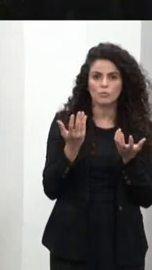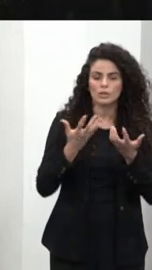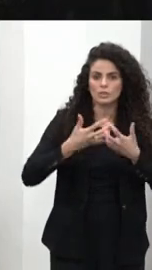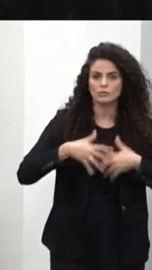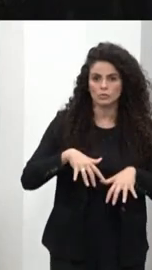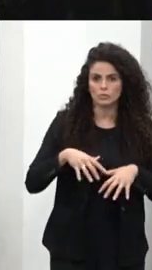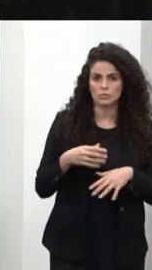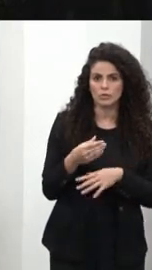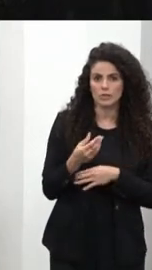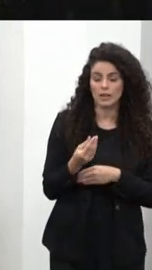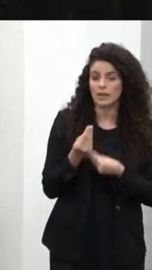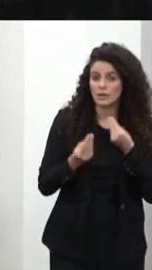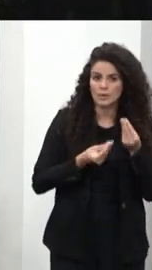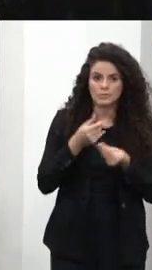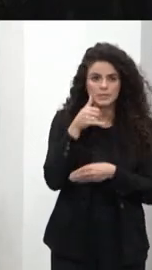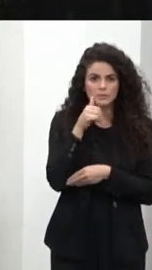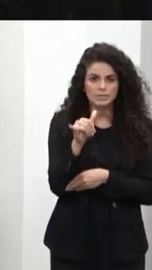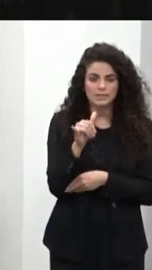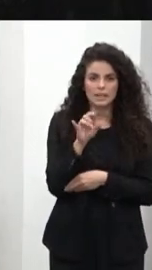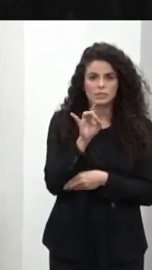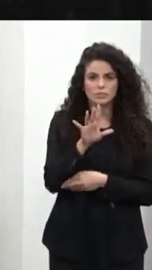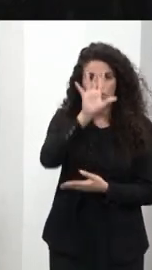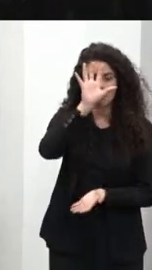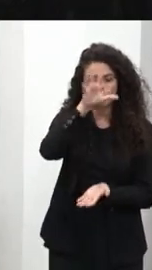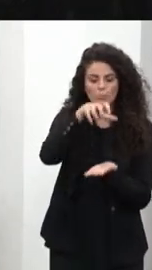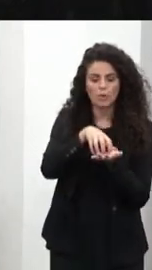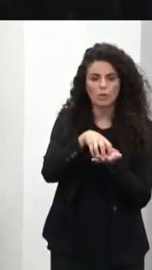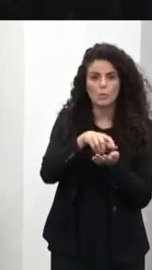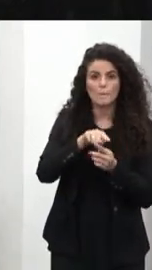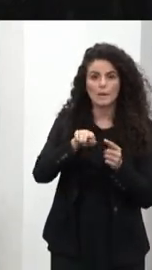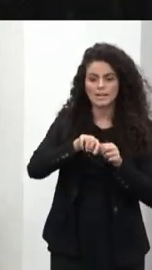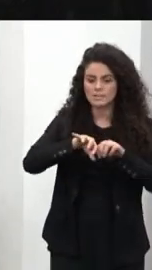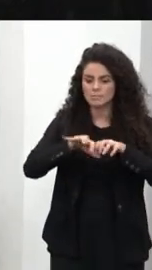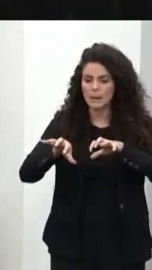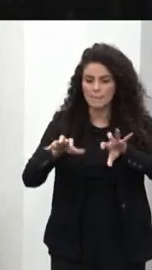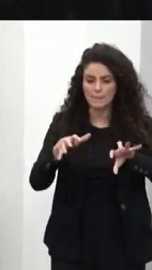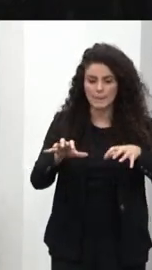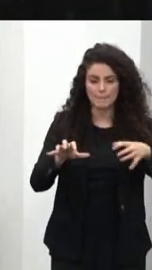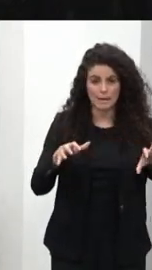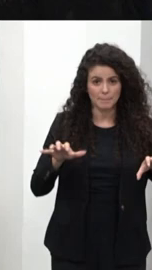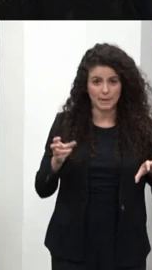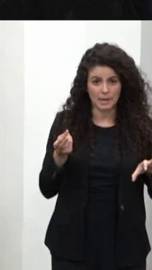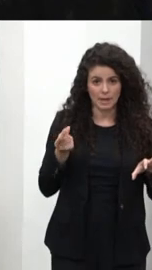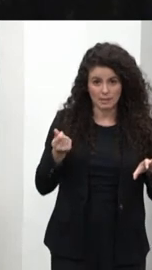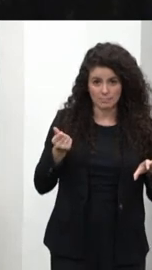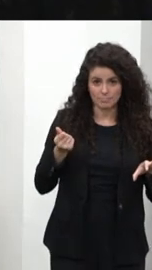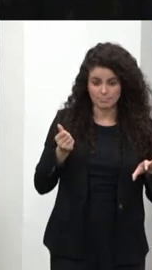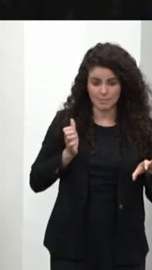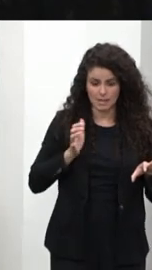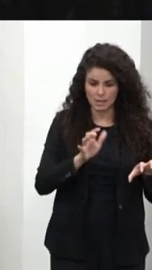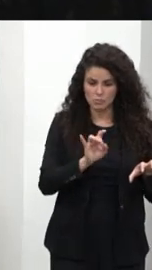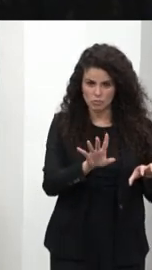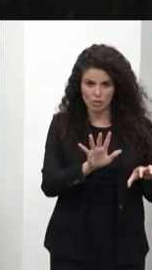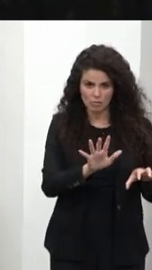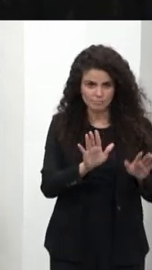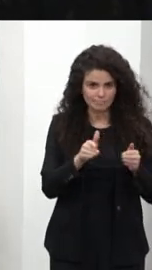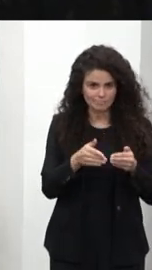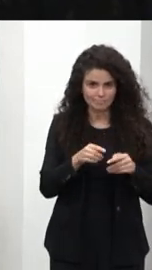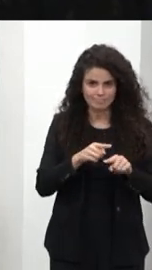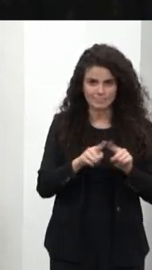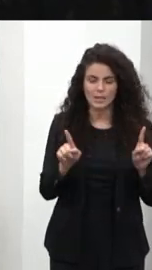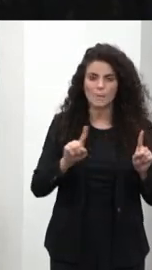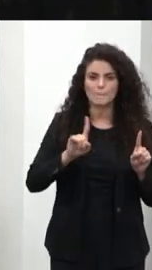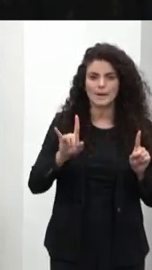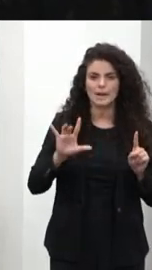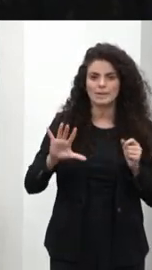como tirar a mão e letista da Fundação Catarinense de lado e garantir que os